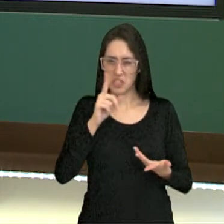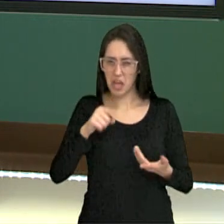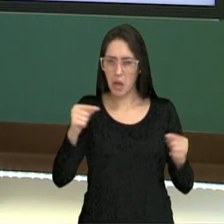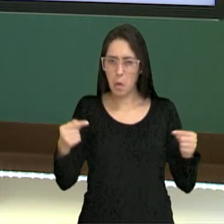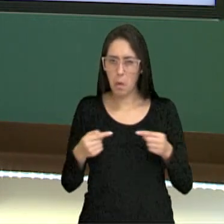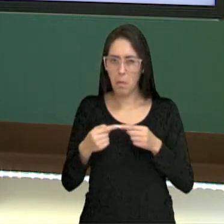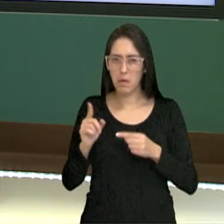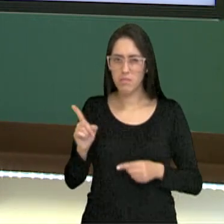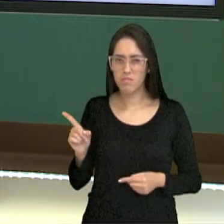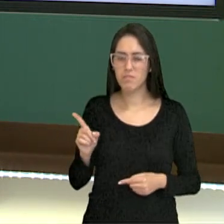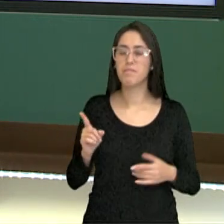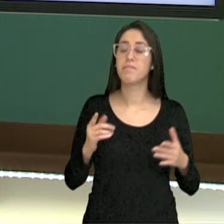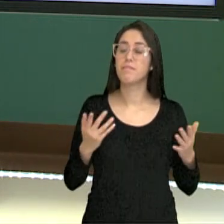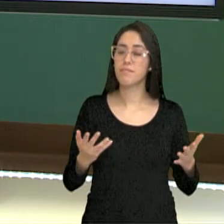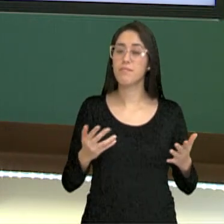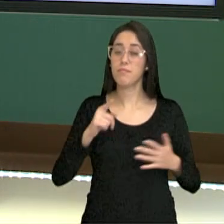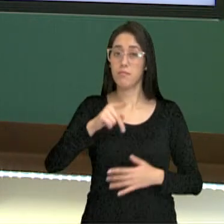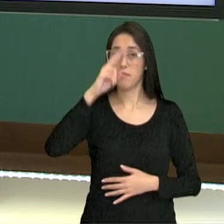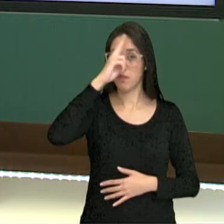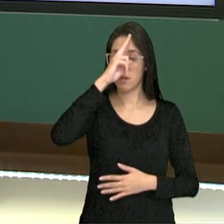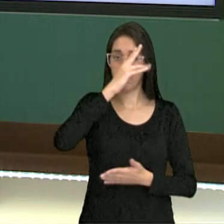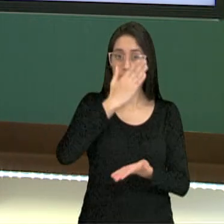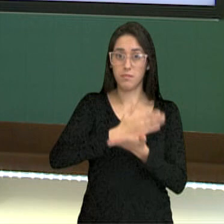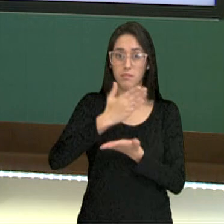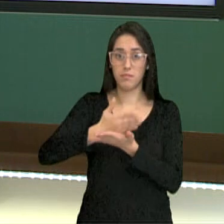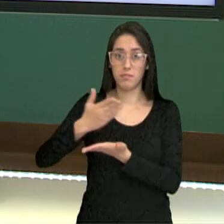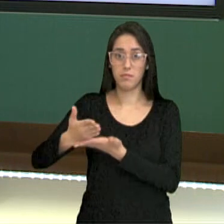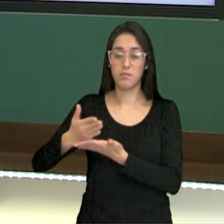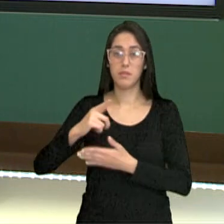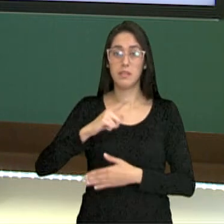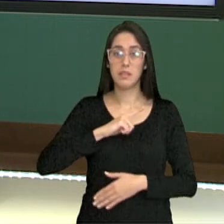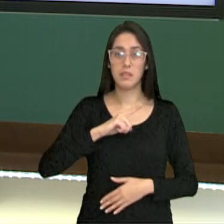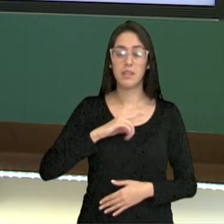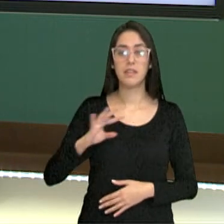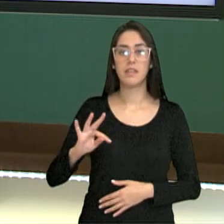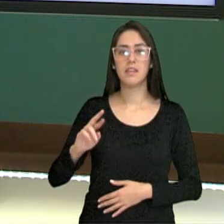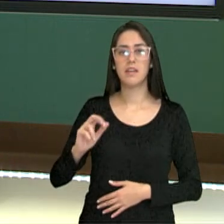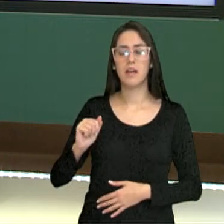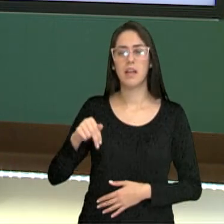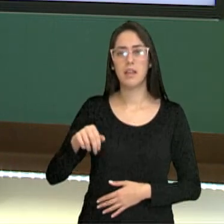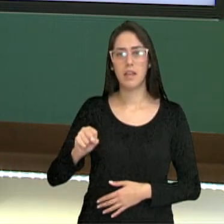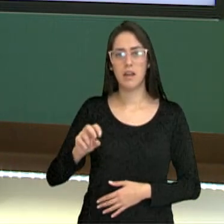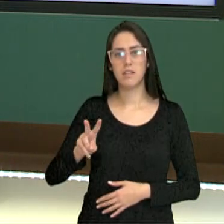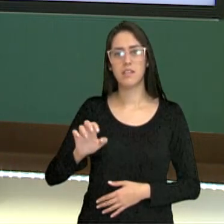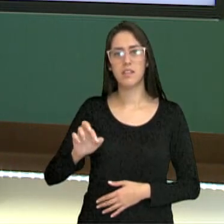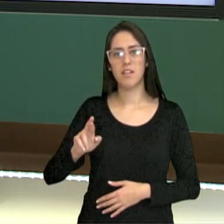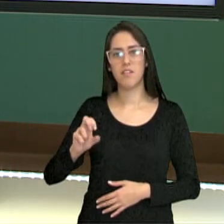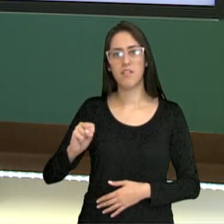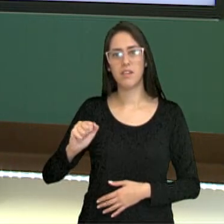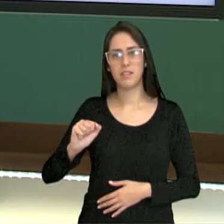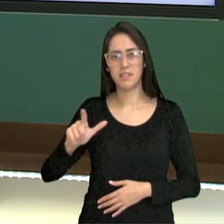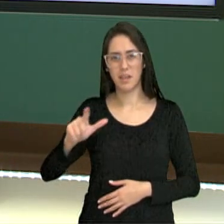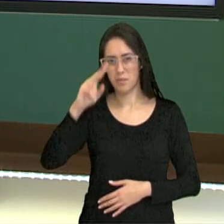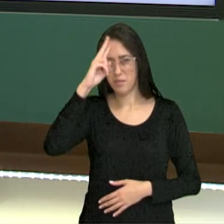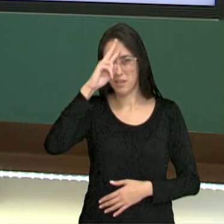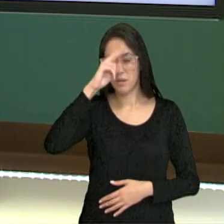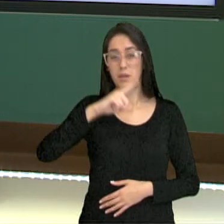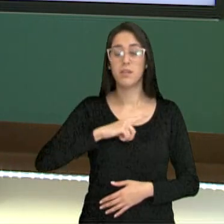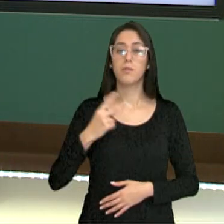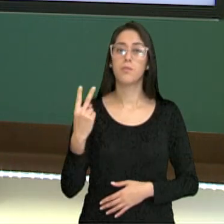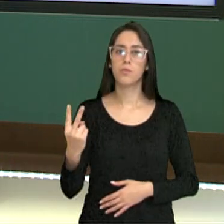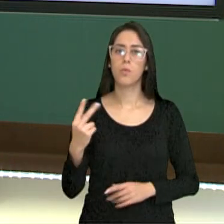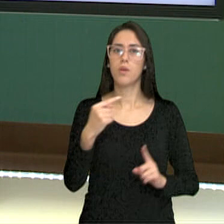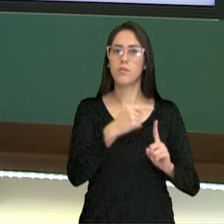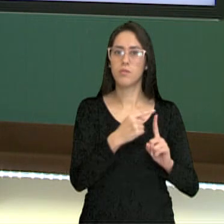vocês lembram das secções transversal que a gente trabalhou lá no cilindro, que nós tínhamos dois tipos de secção, a